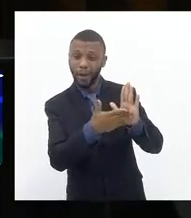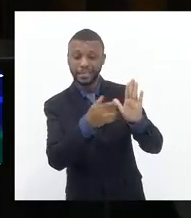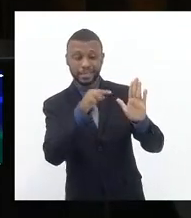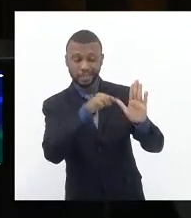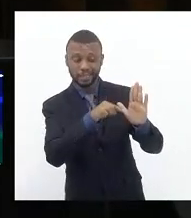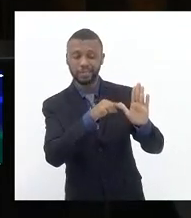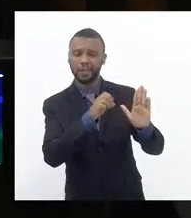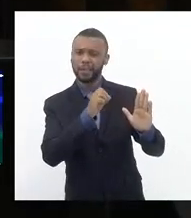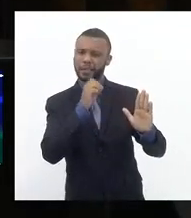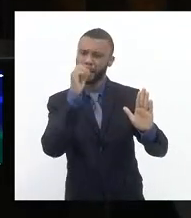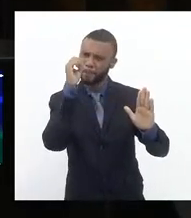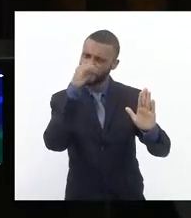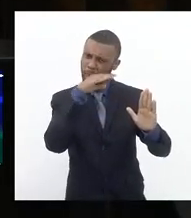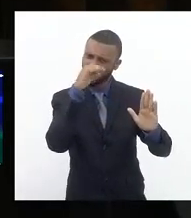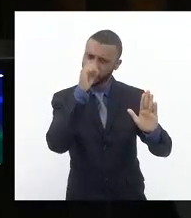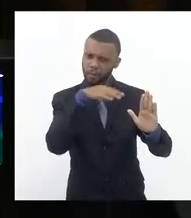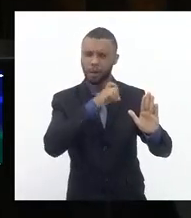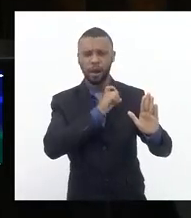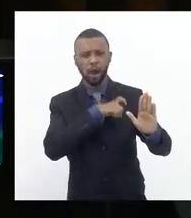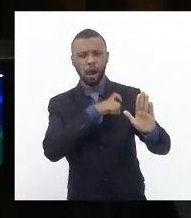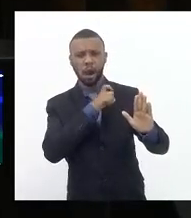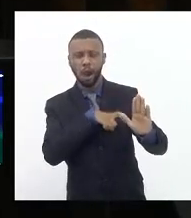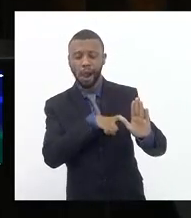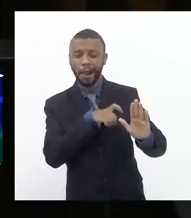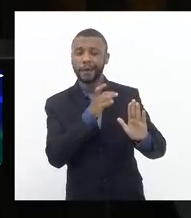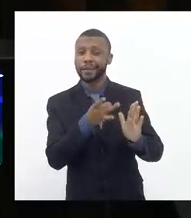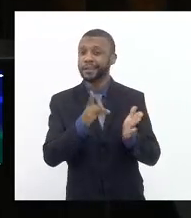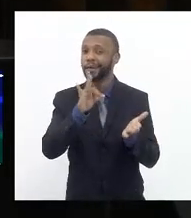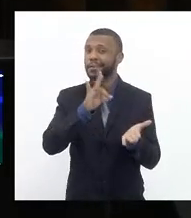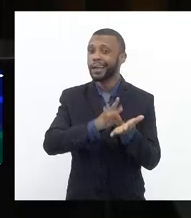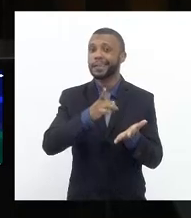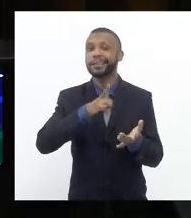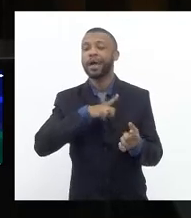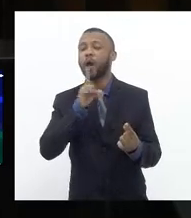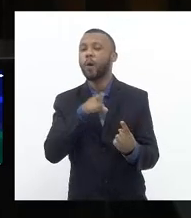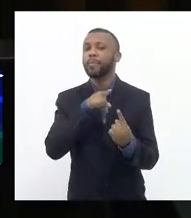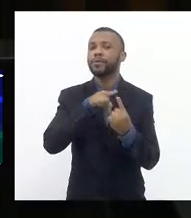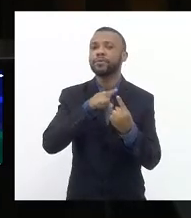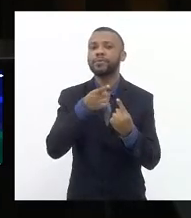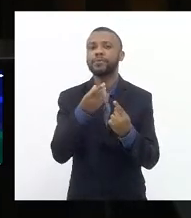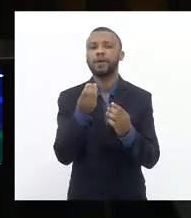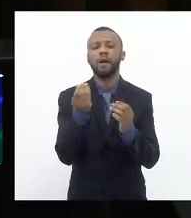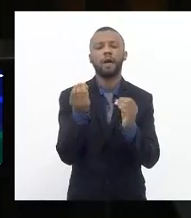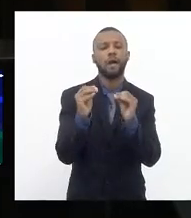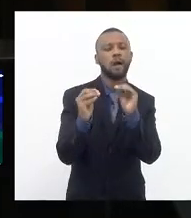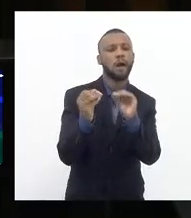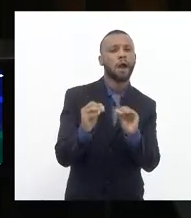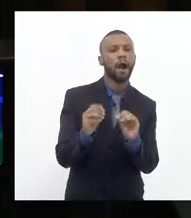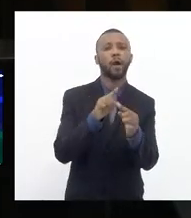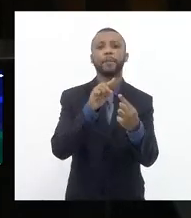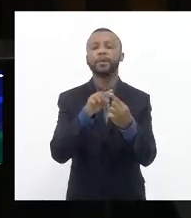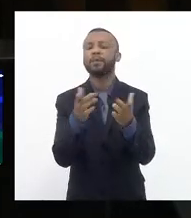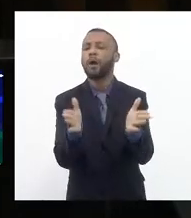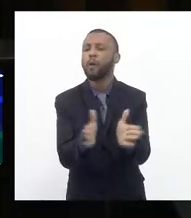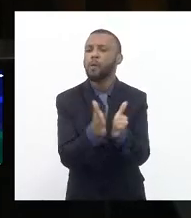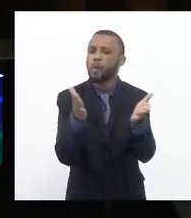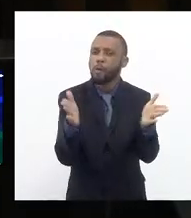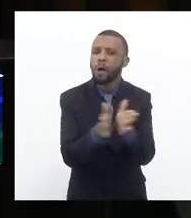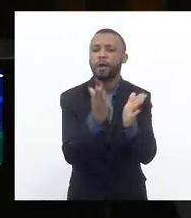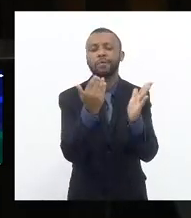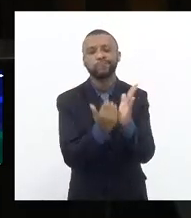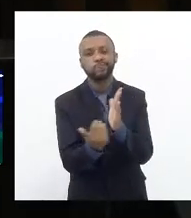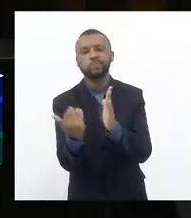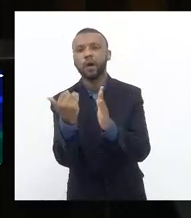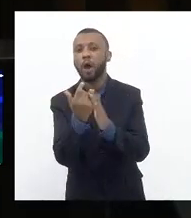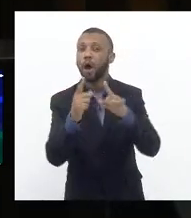esse pacote de maldade que está, na verdade, colocando uma proposta de empobrecimento ainda maior dos